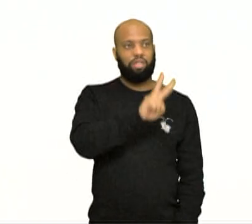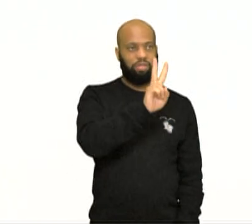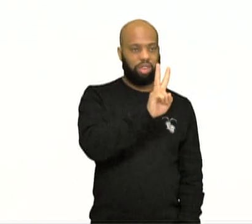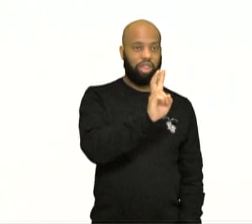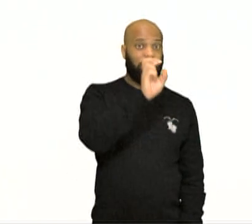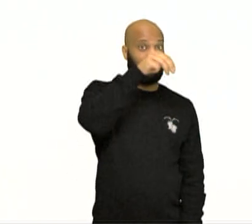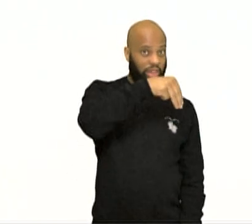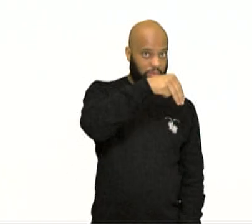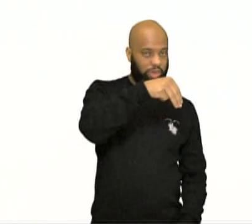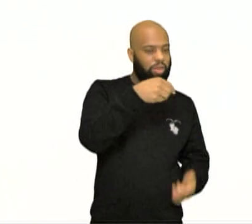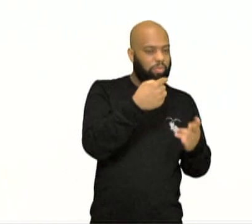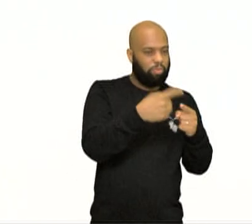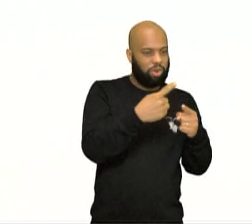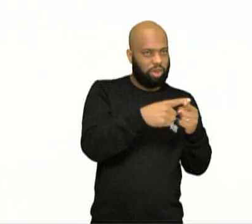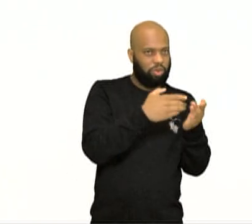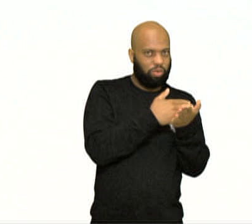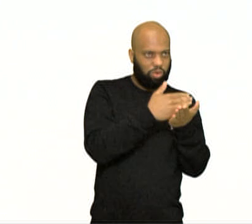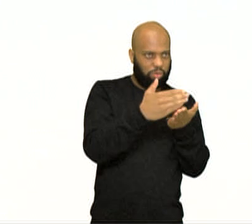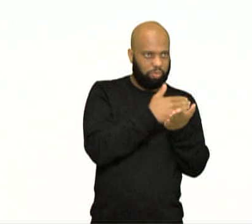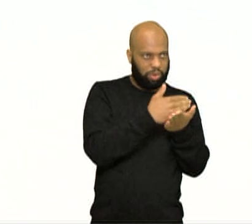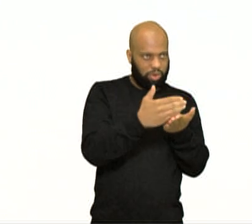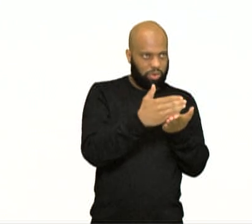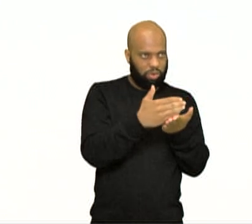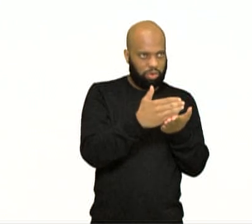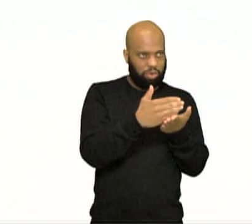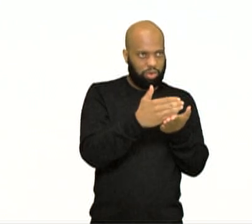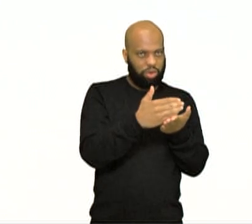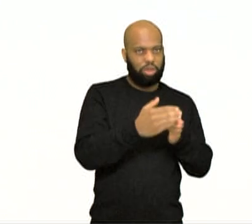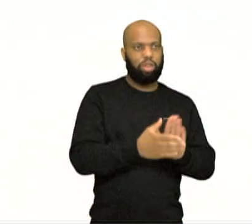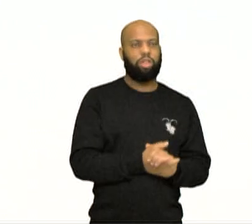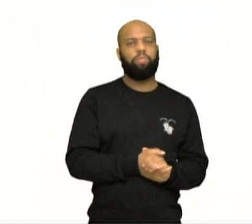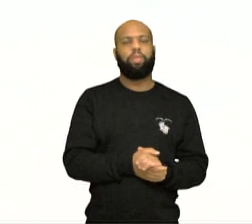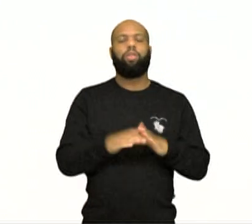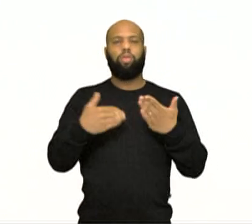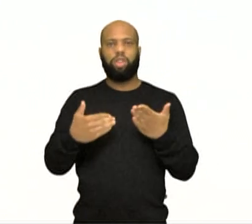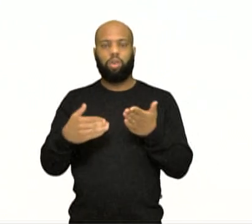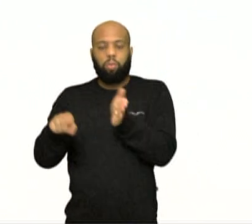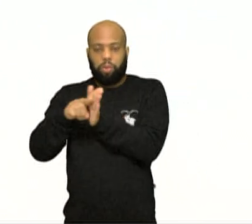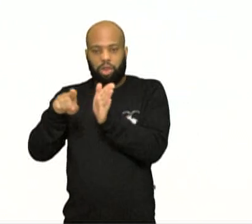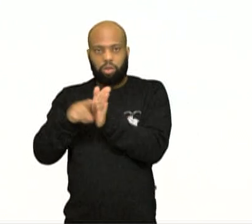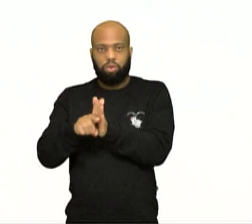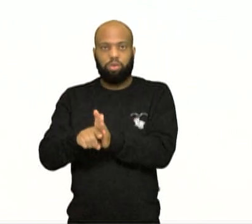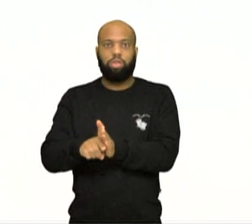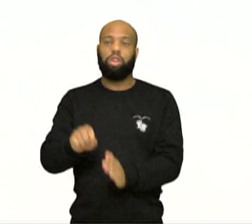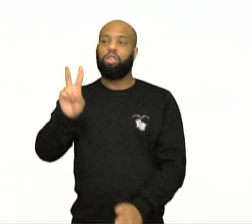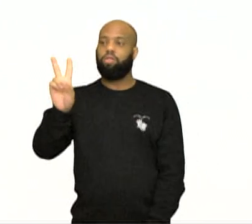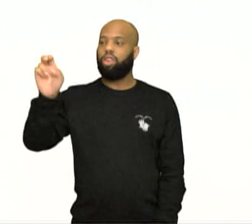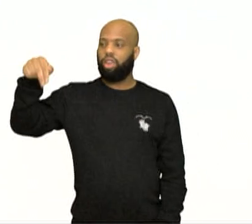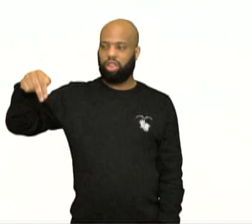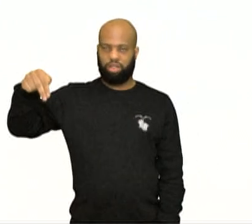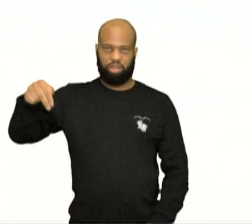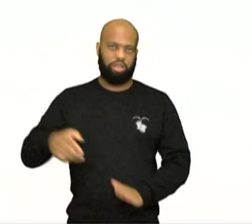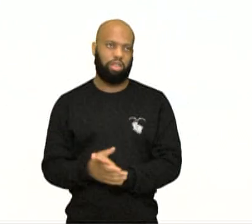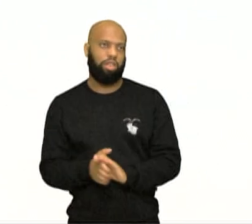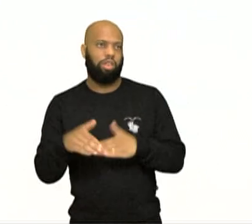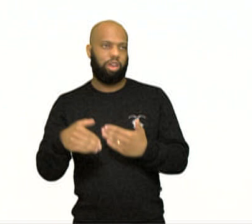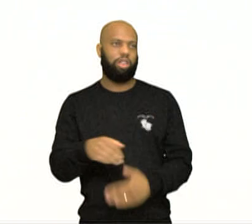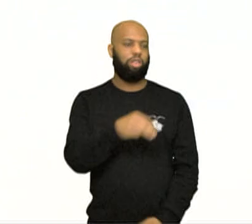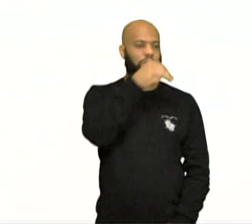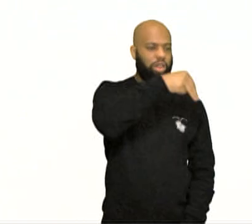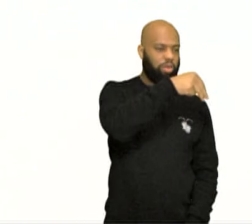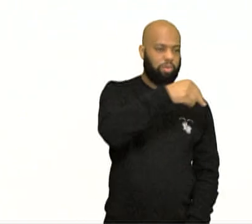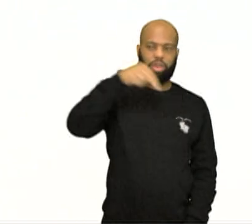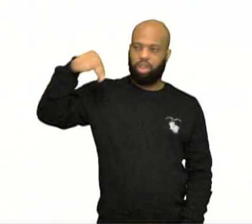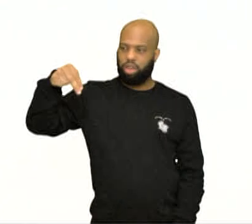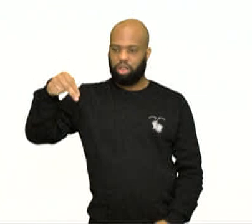Vm, M de moça, e N de navio. Então, nós vamos de M para